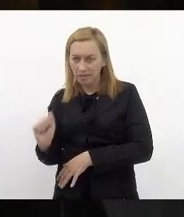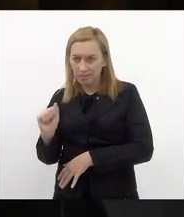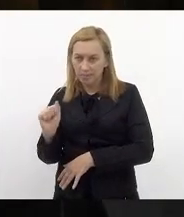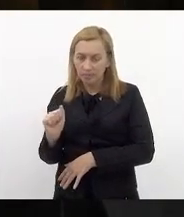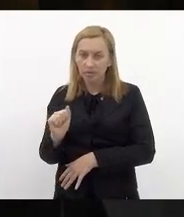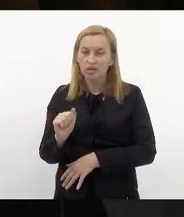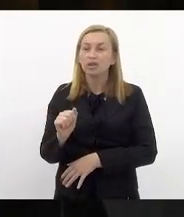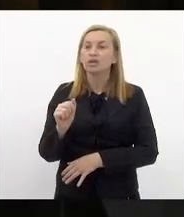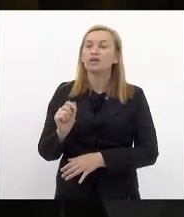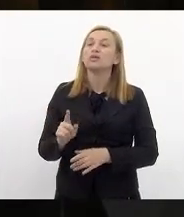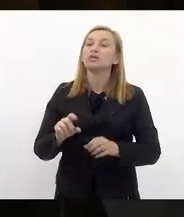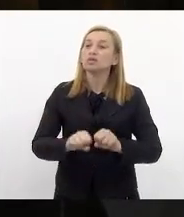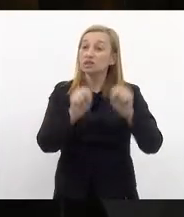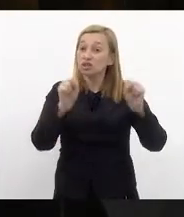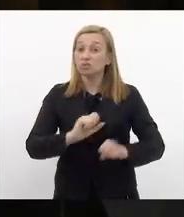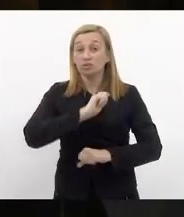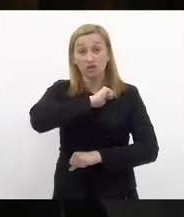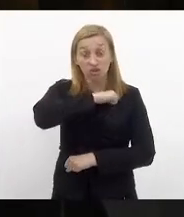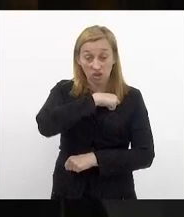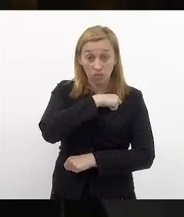Pelo regime de recuperação fiscal,